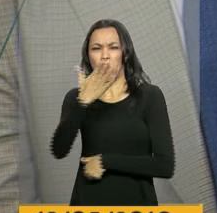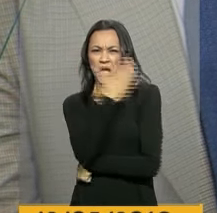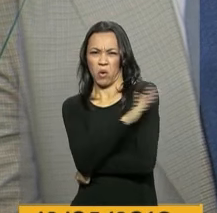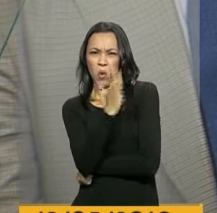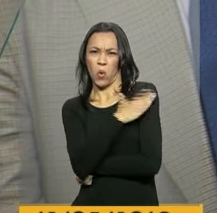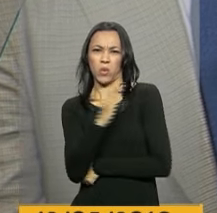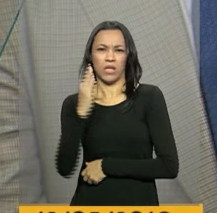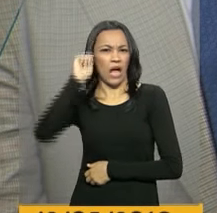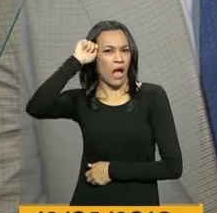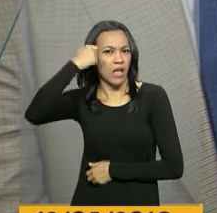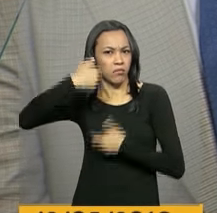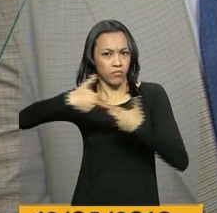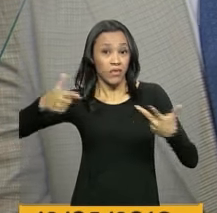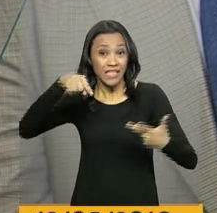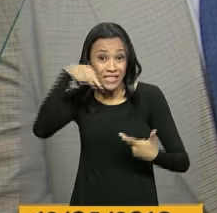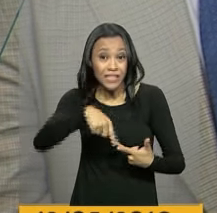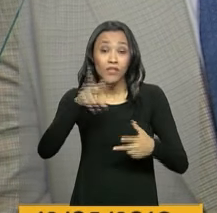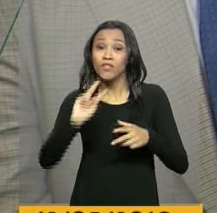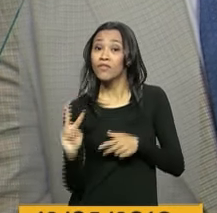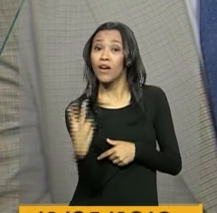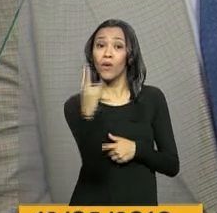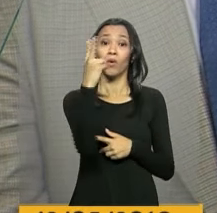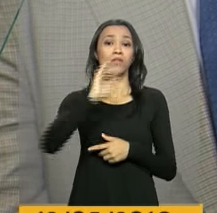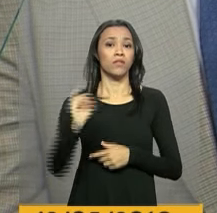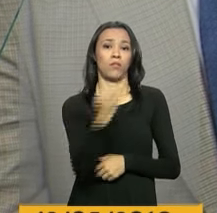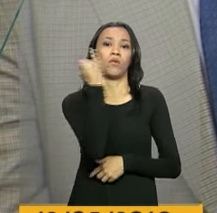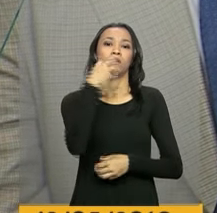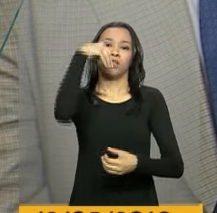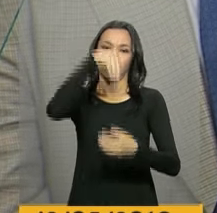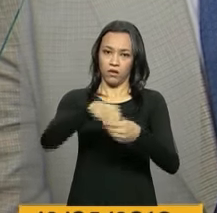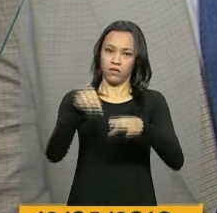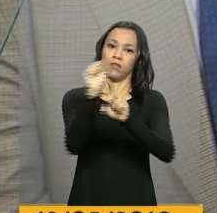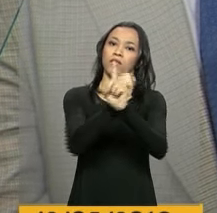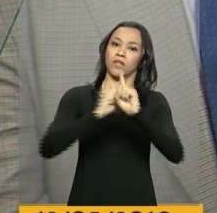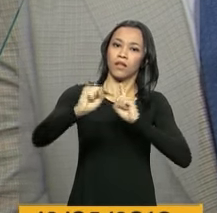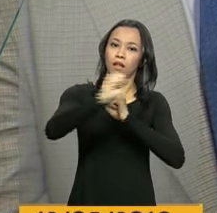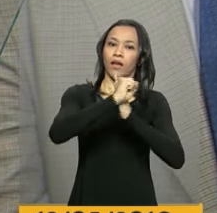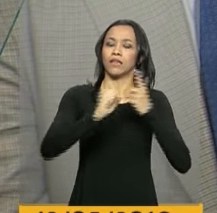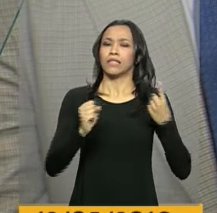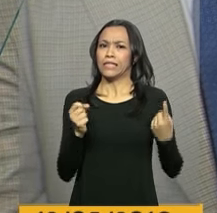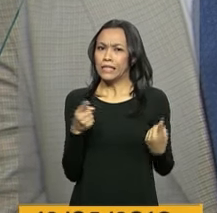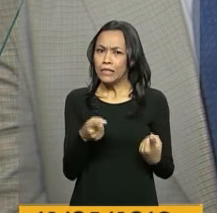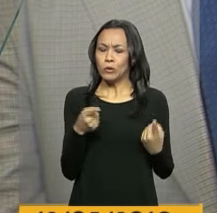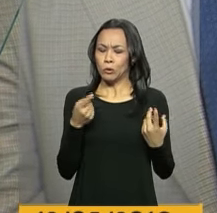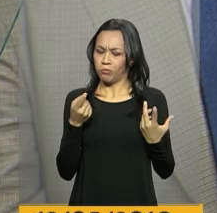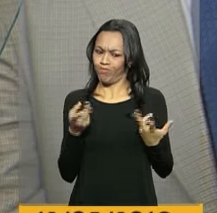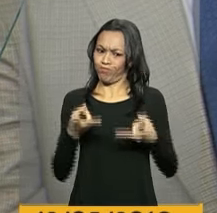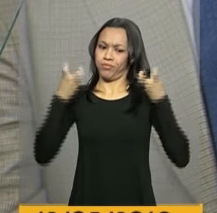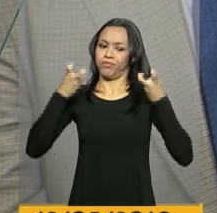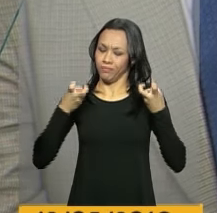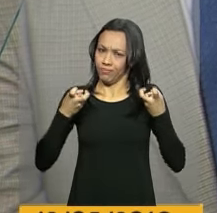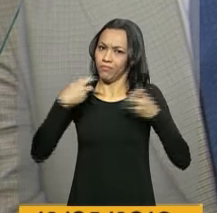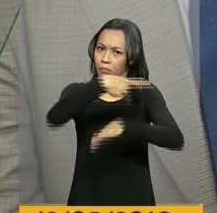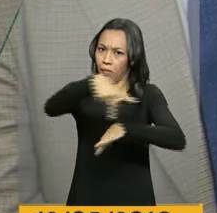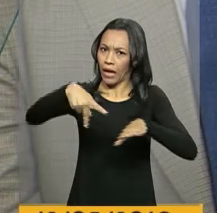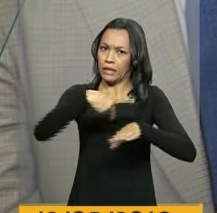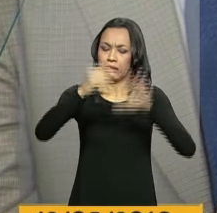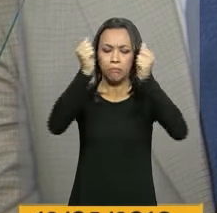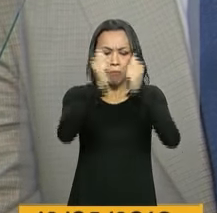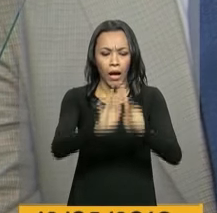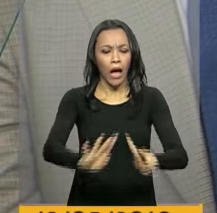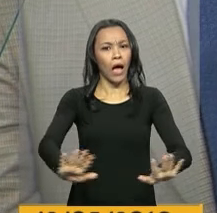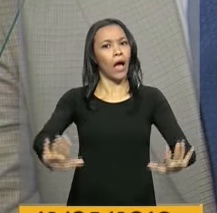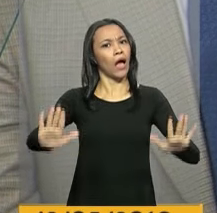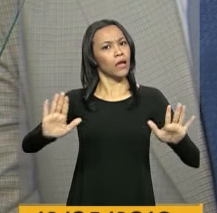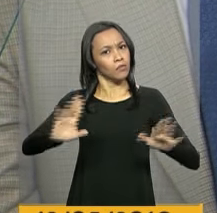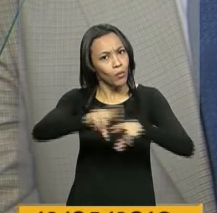valores profundos de nossa sociedade e traçam a imagem de um país pacífico e ciente dos